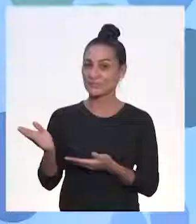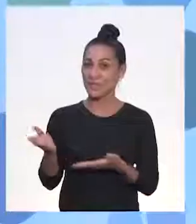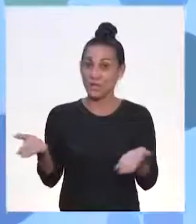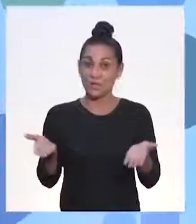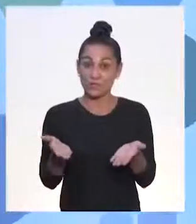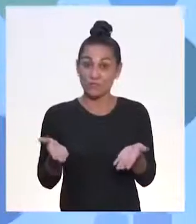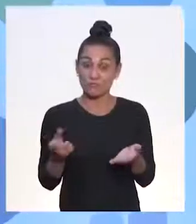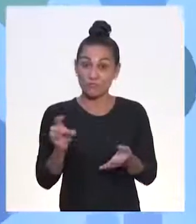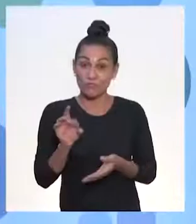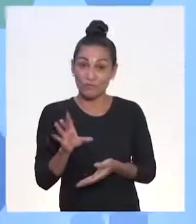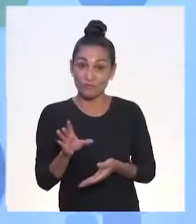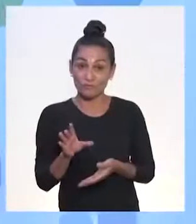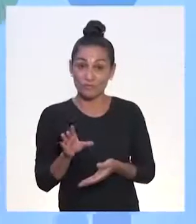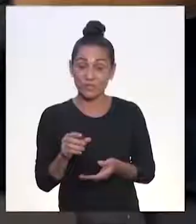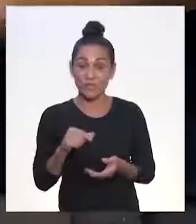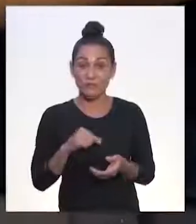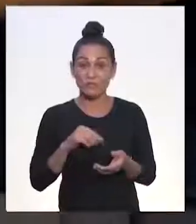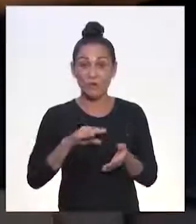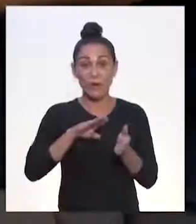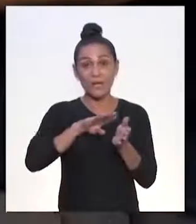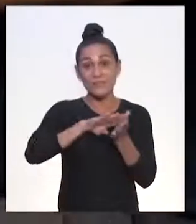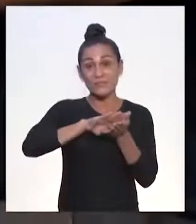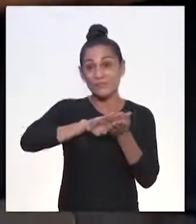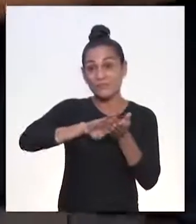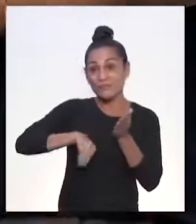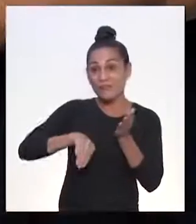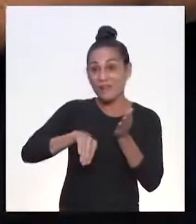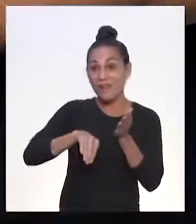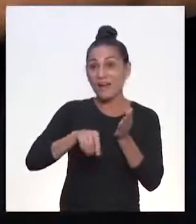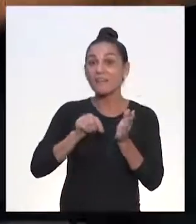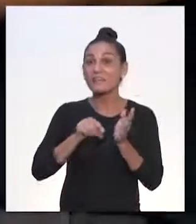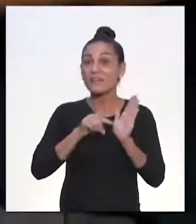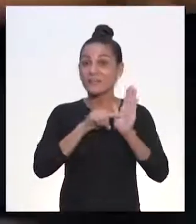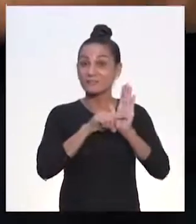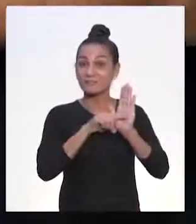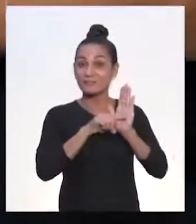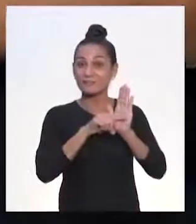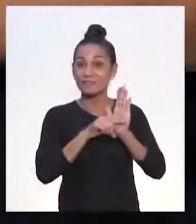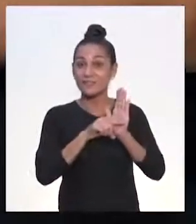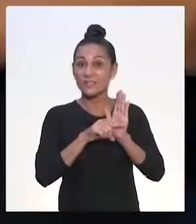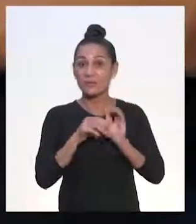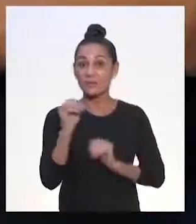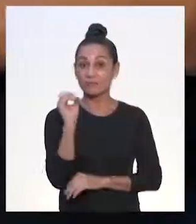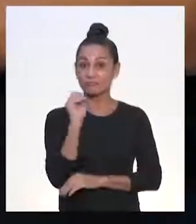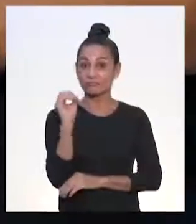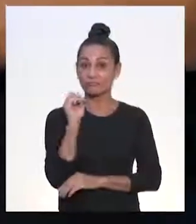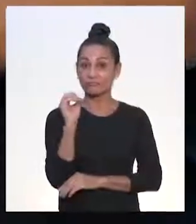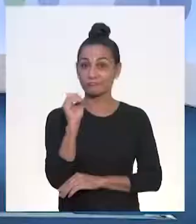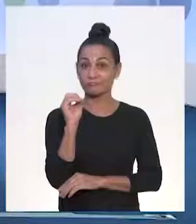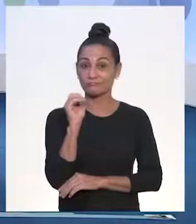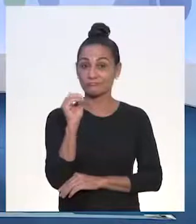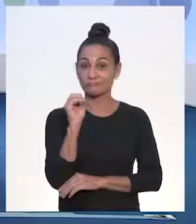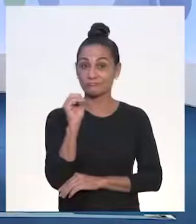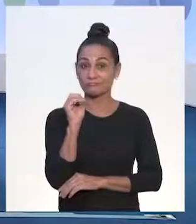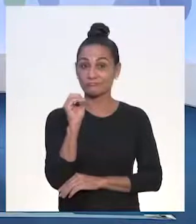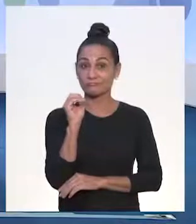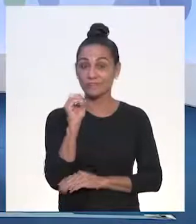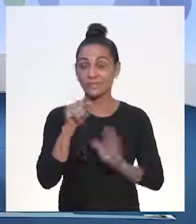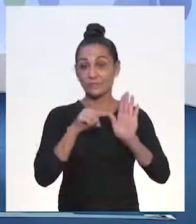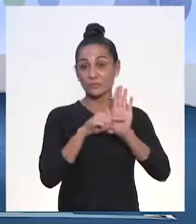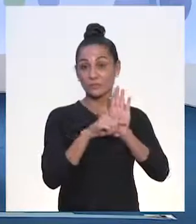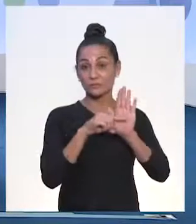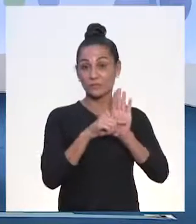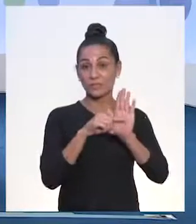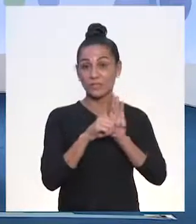agora eu vou subtrair o valor da banana com o do abacaxi e vai dar 0. Ah, certo. Então, se eu subtrair os valores de cada um